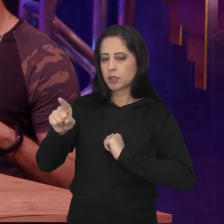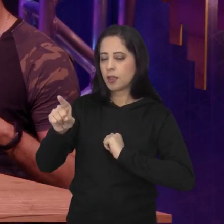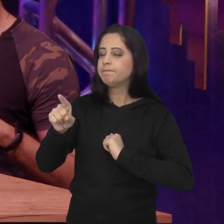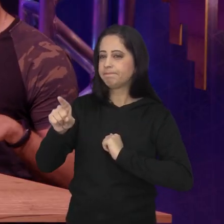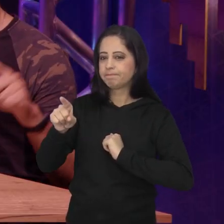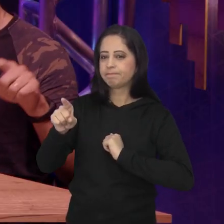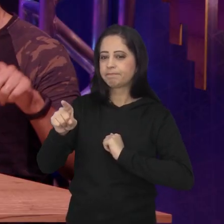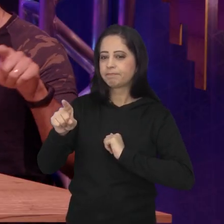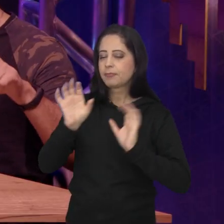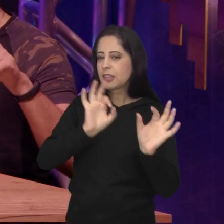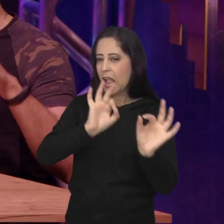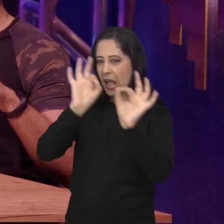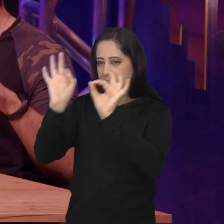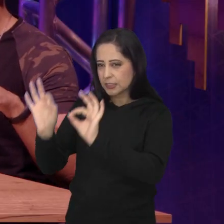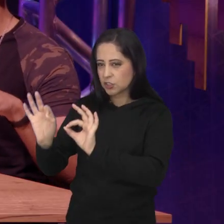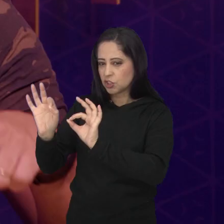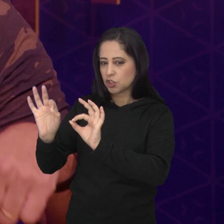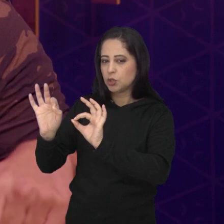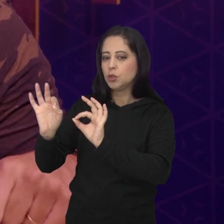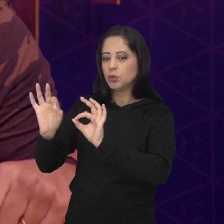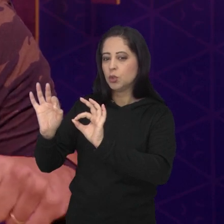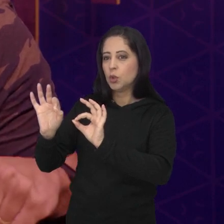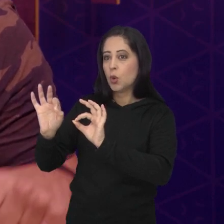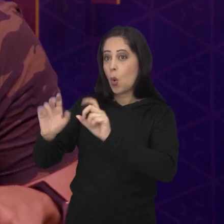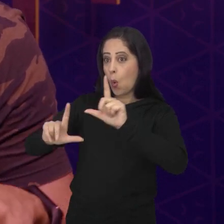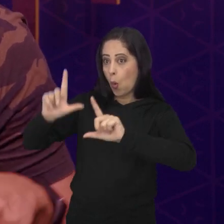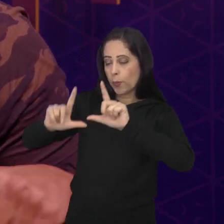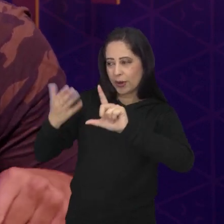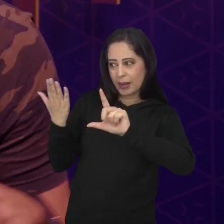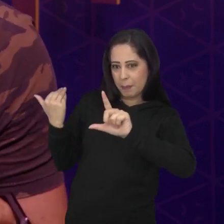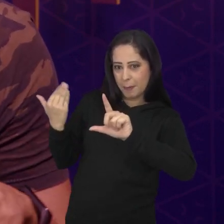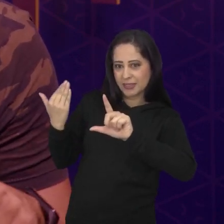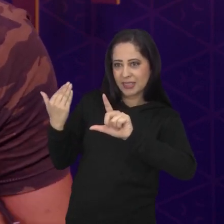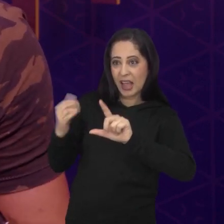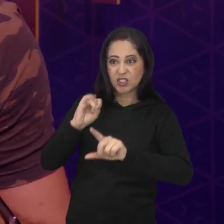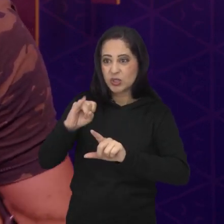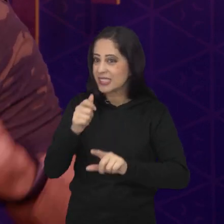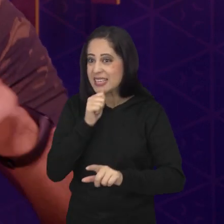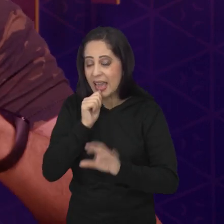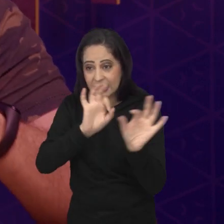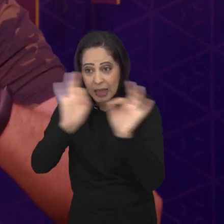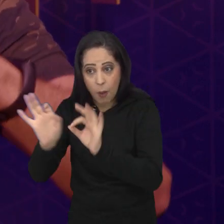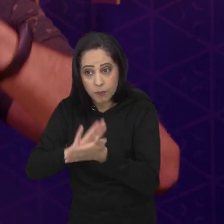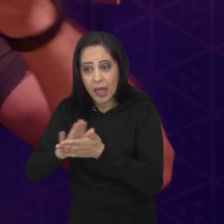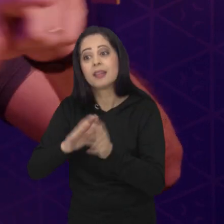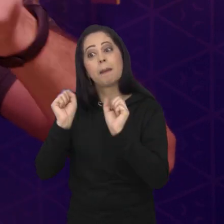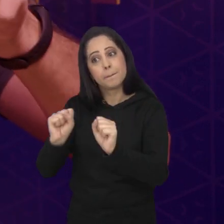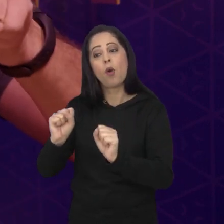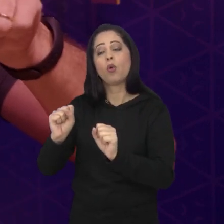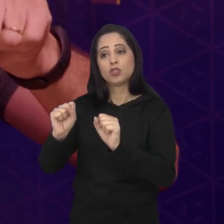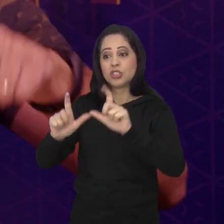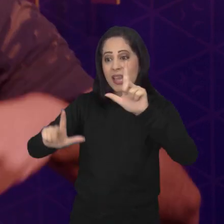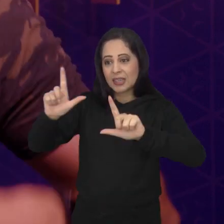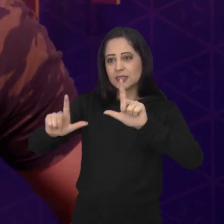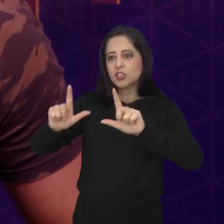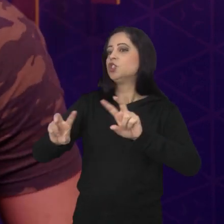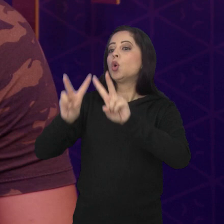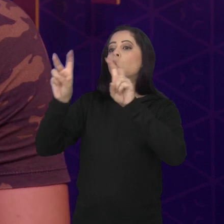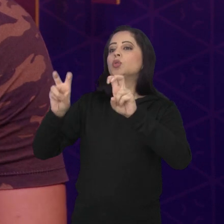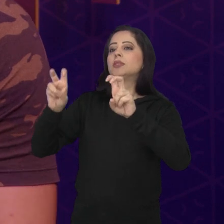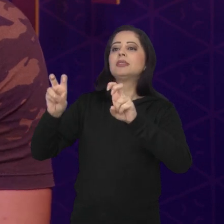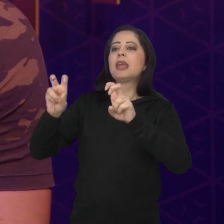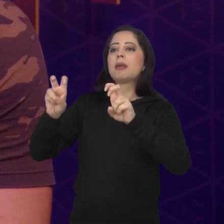ansiedade, quem assistiu o nosso episódio sobre Sociedade do Cansaço, né? Inclusive, escute se você não